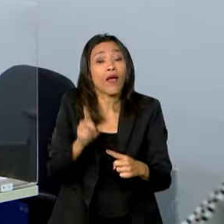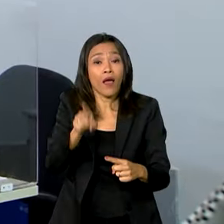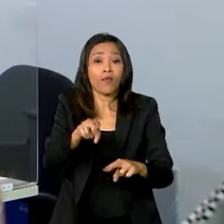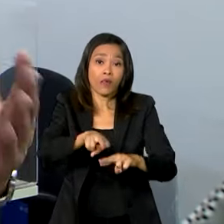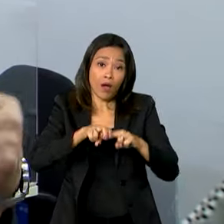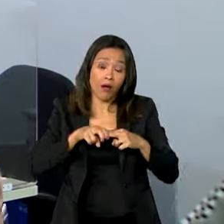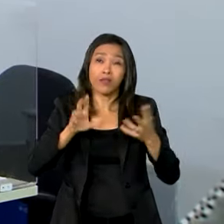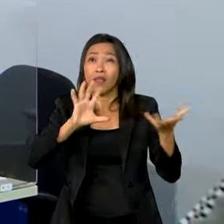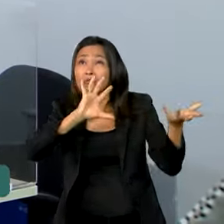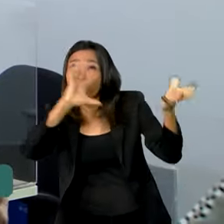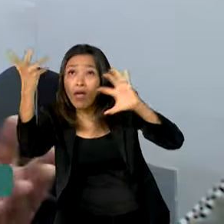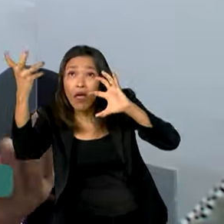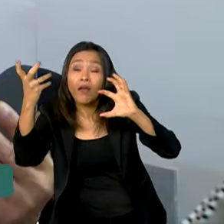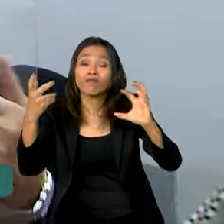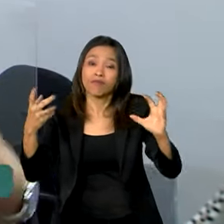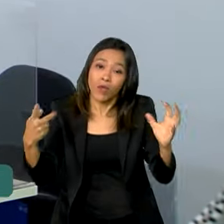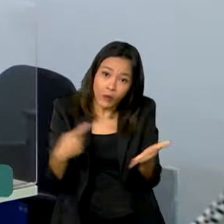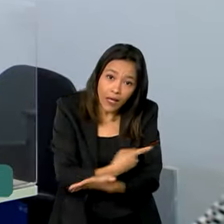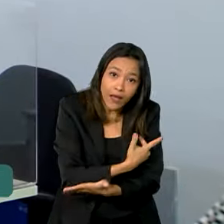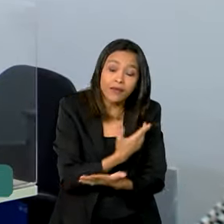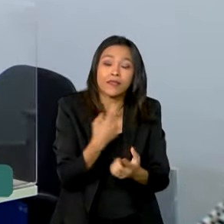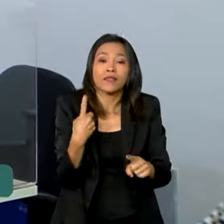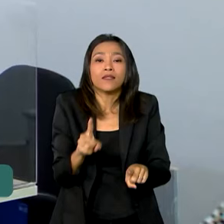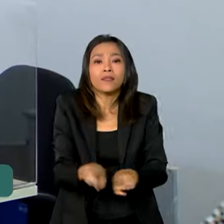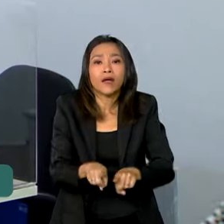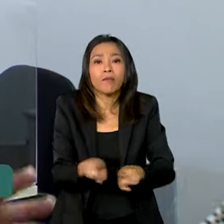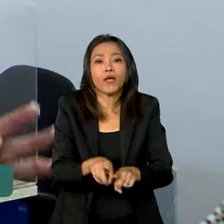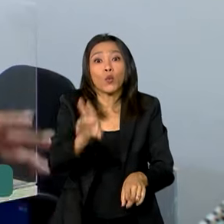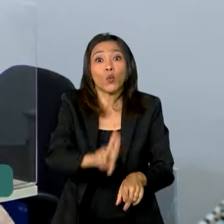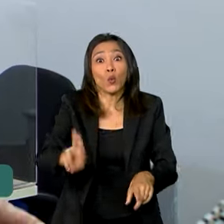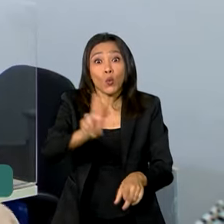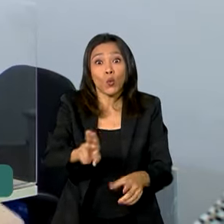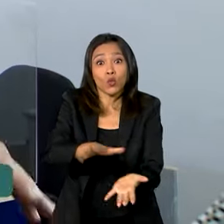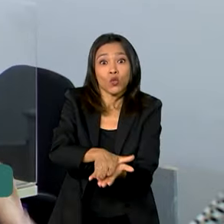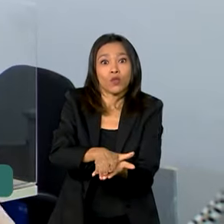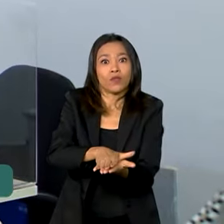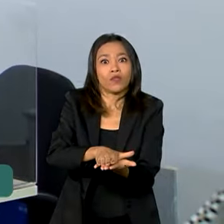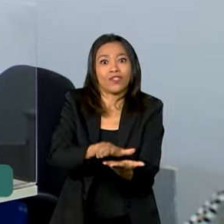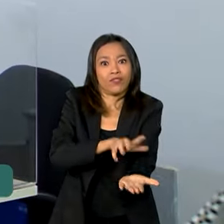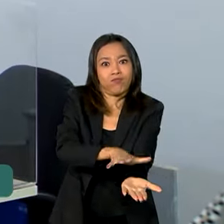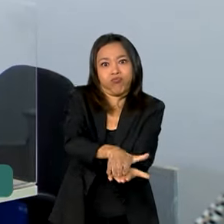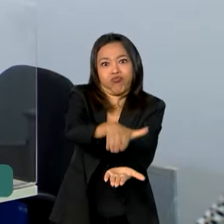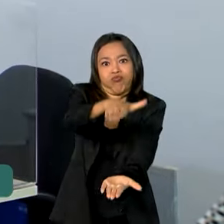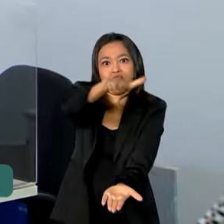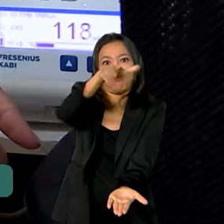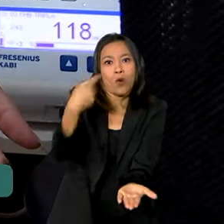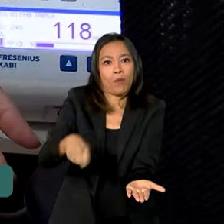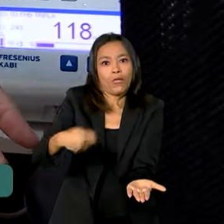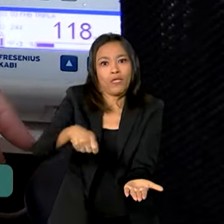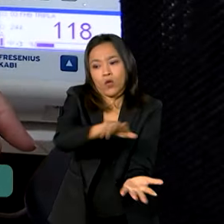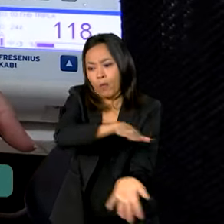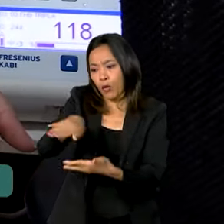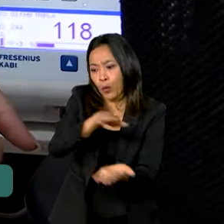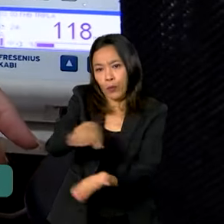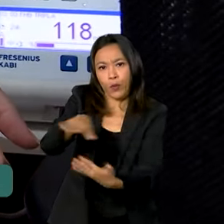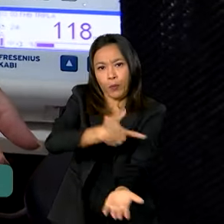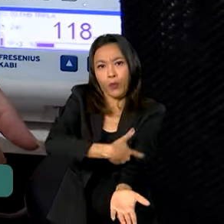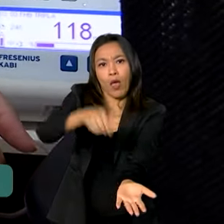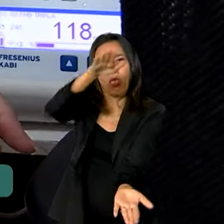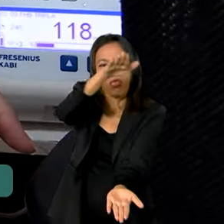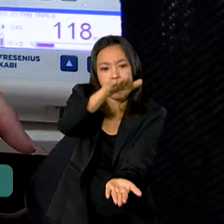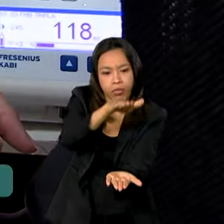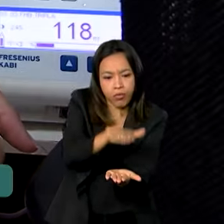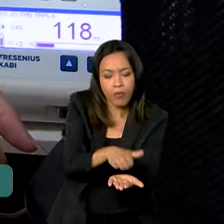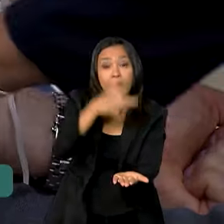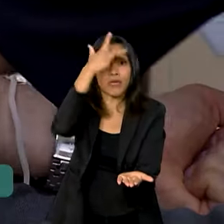de tempo, de clima, e também pelo aumento do uso do sangue. Aumentou em 10% nesse período de novembro, porque muitas pessoas vão entrar